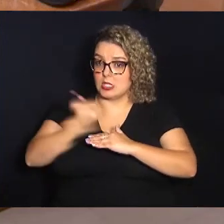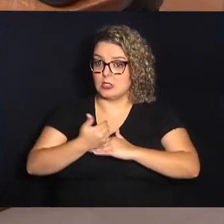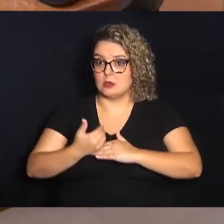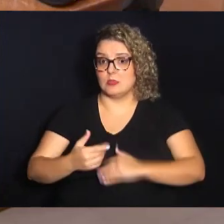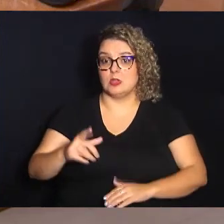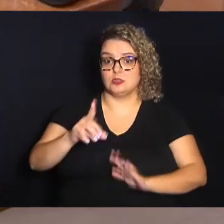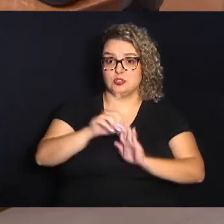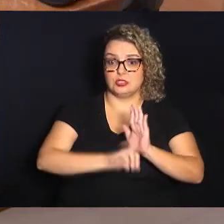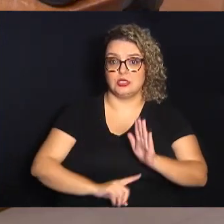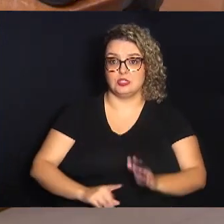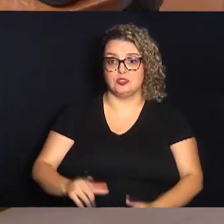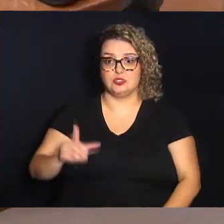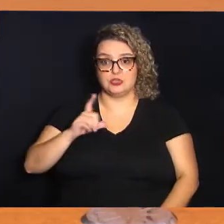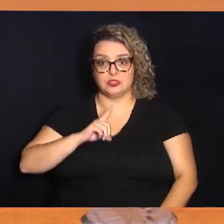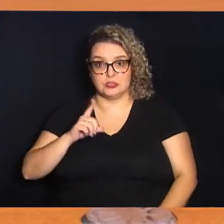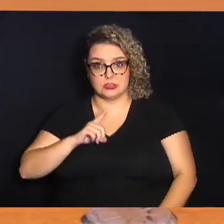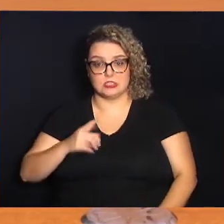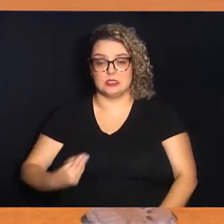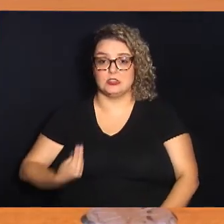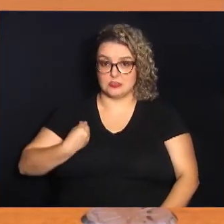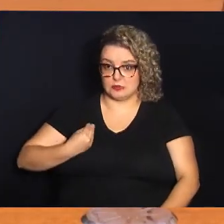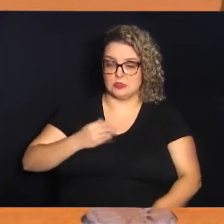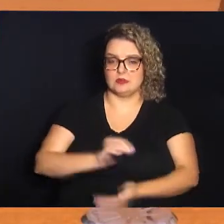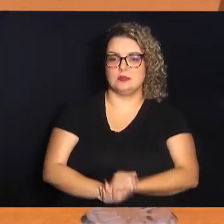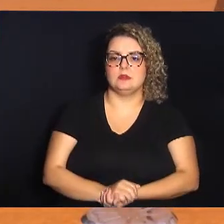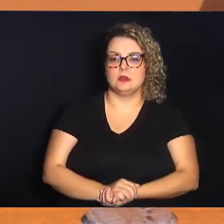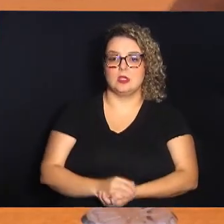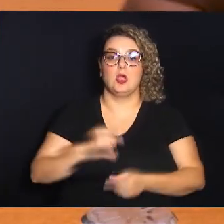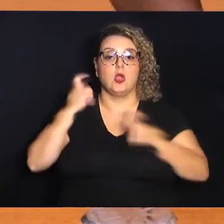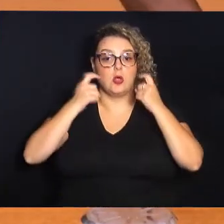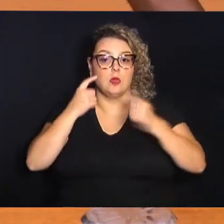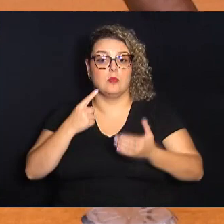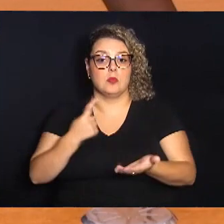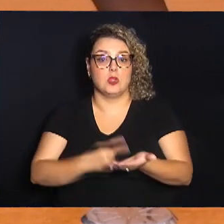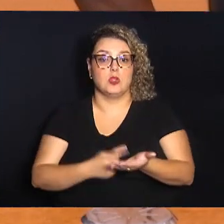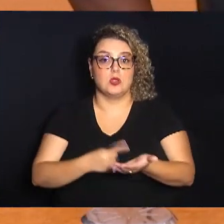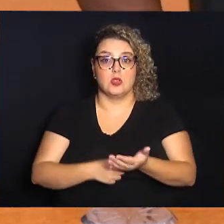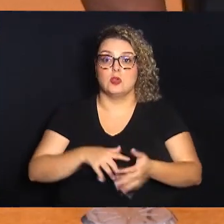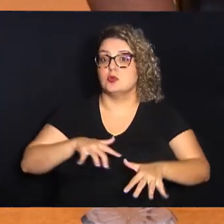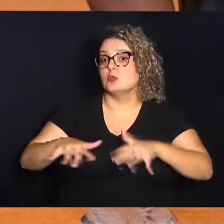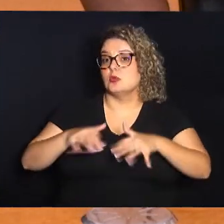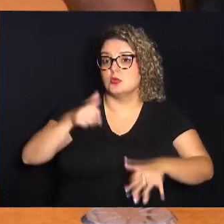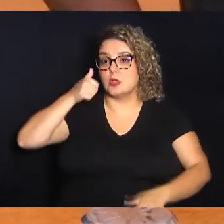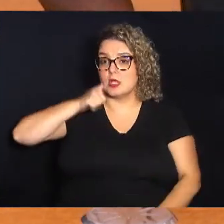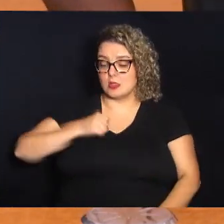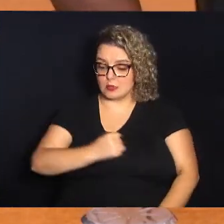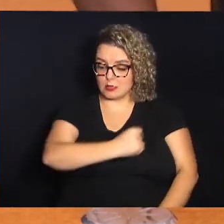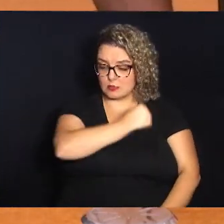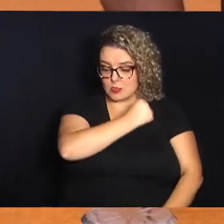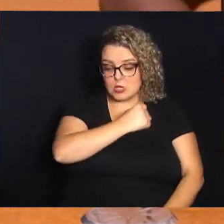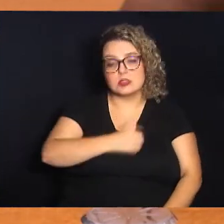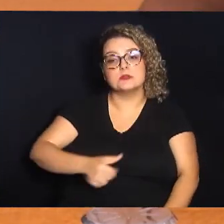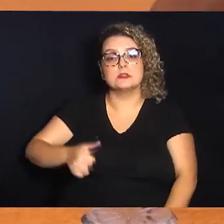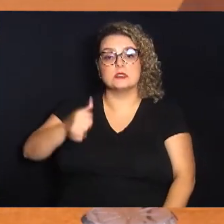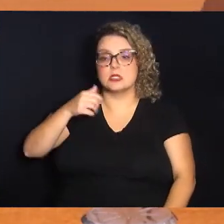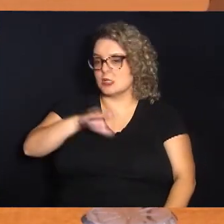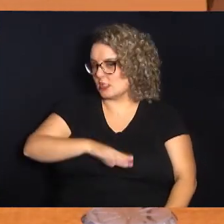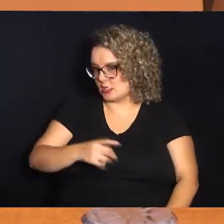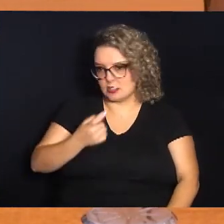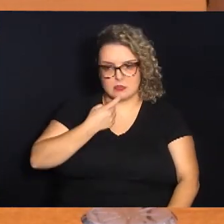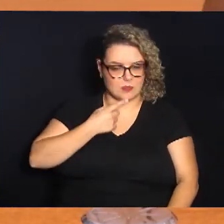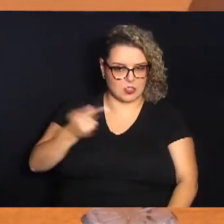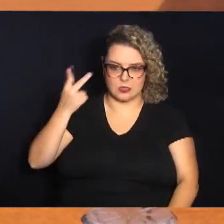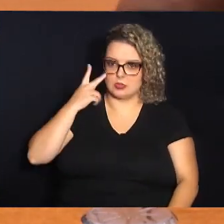de decidir e existir uma preparação aí da nossa agenda do movimento feminista de